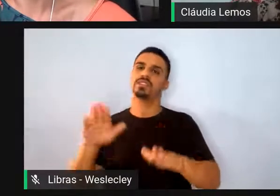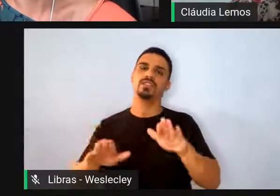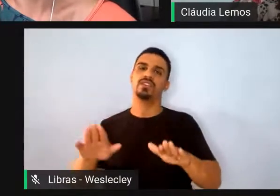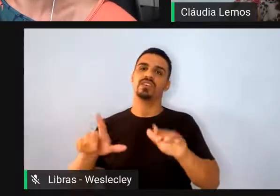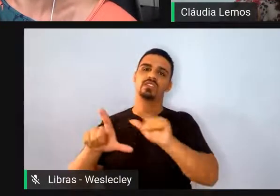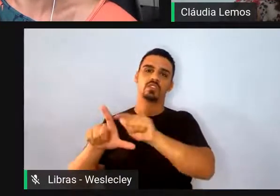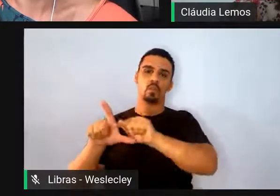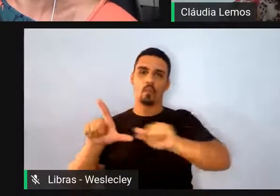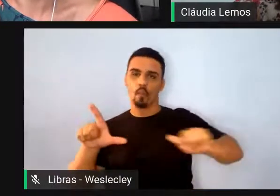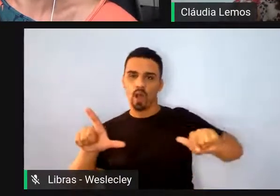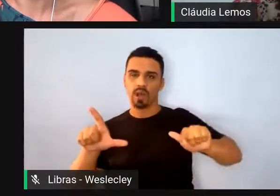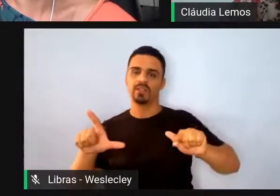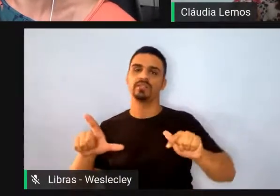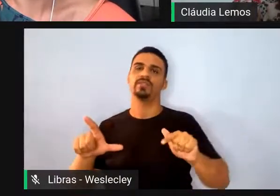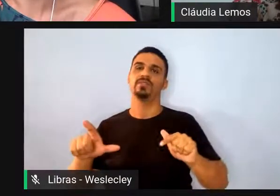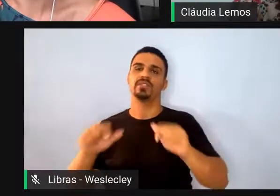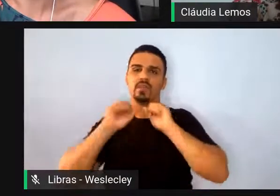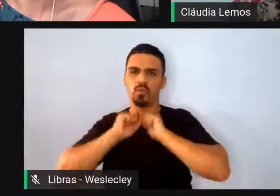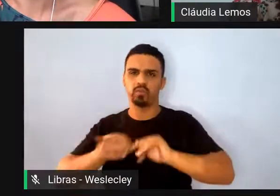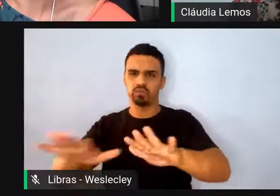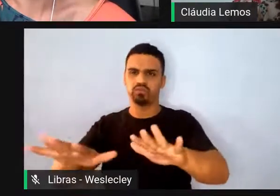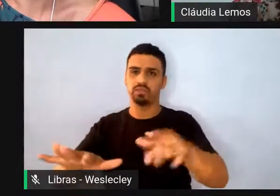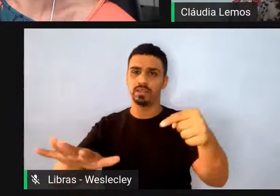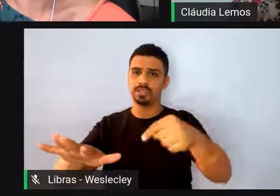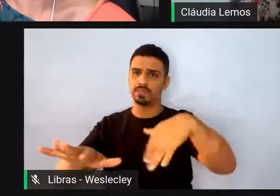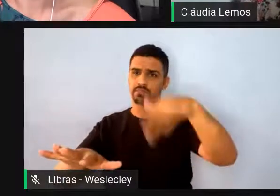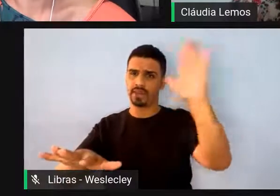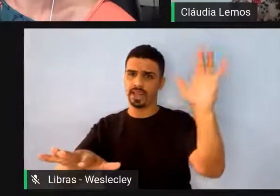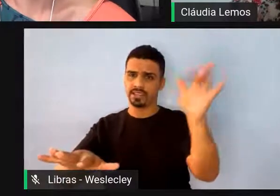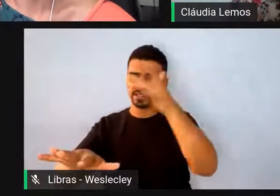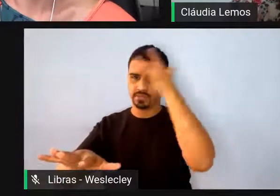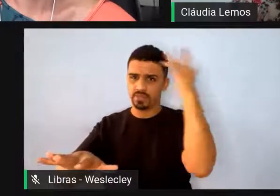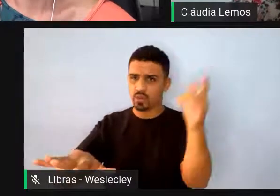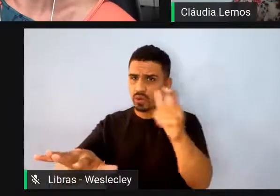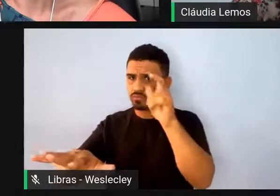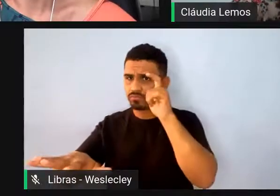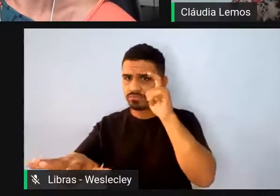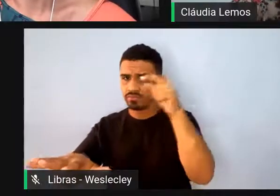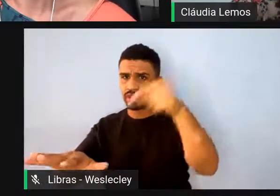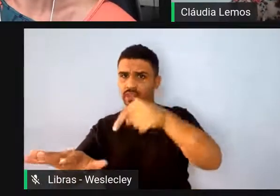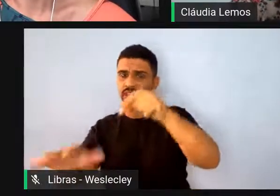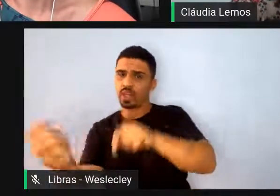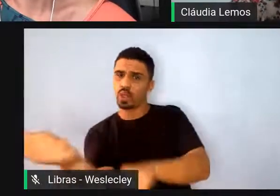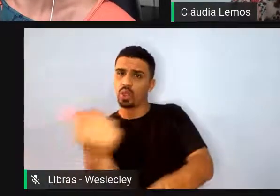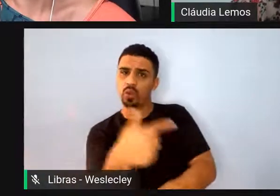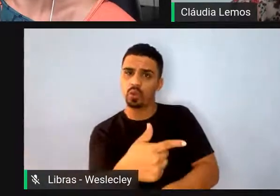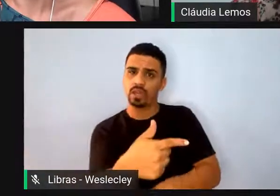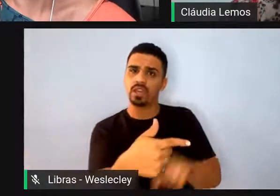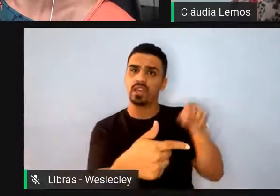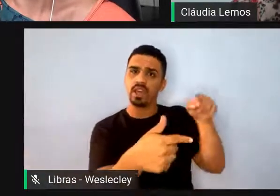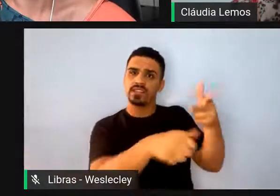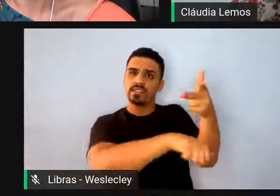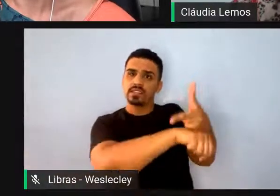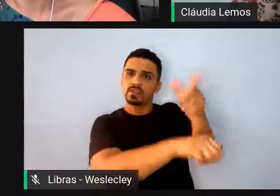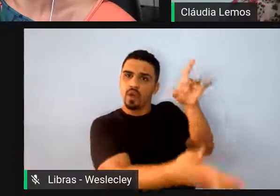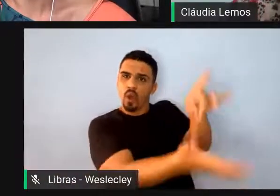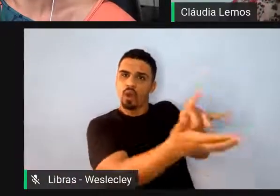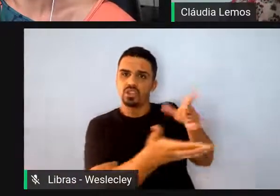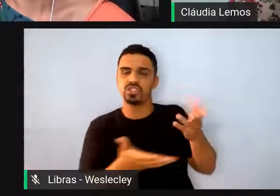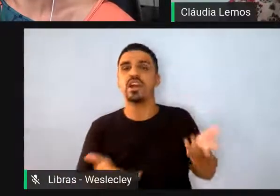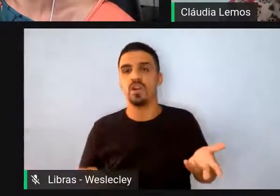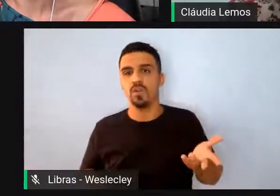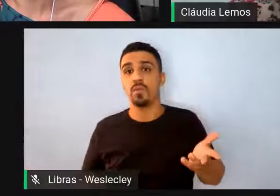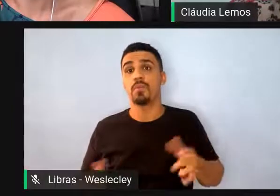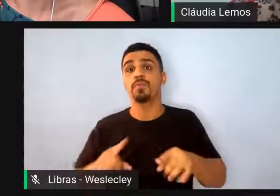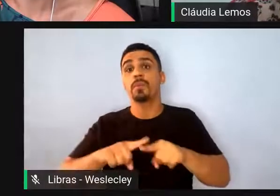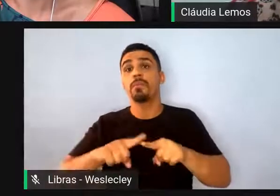vezes, maior do que o público da transmissão original. Por outro lado, muitas vezes a transmissão original num